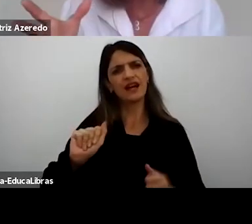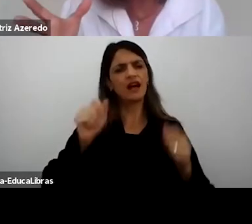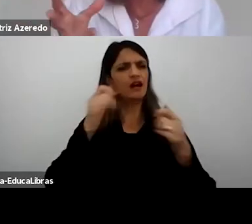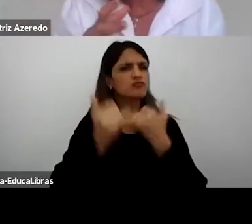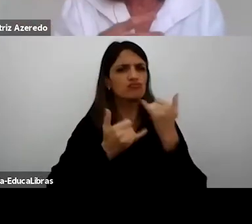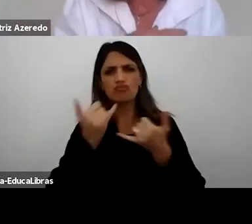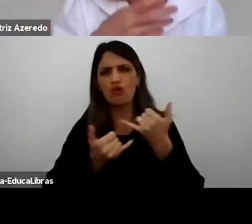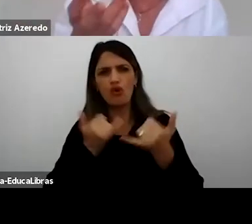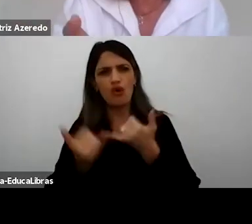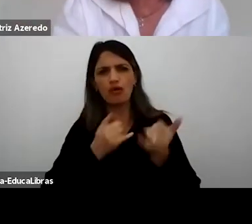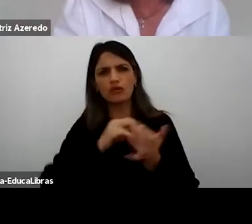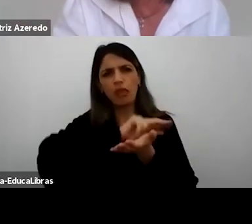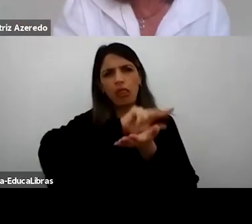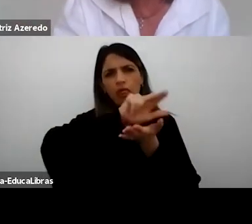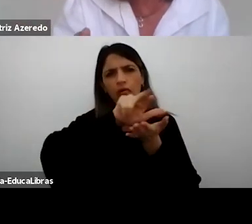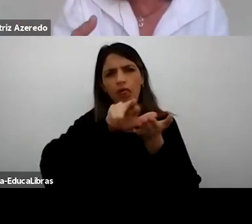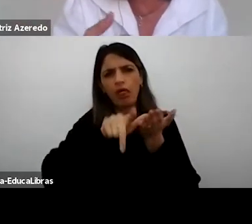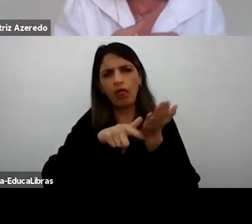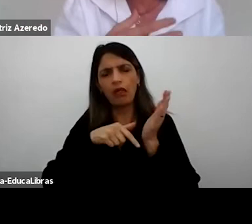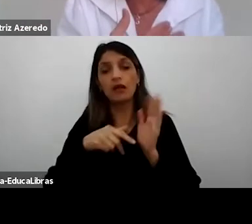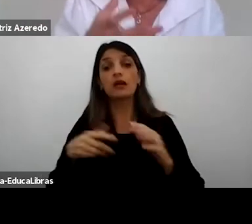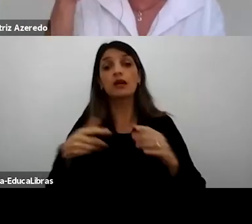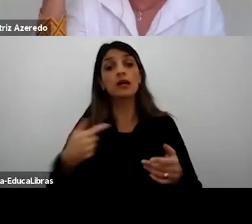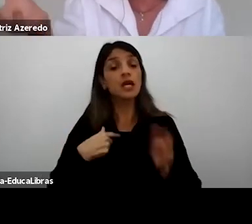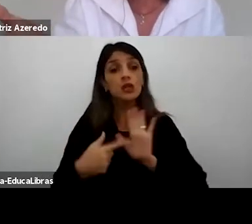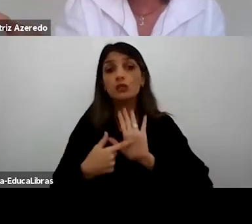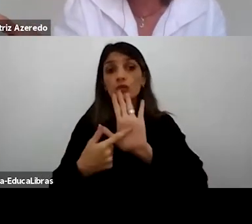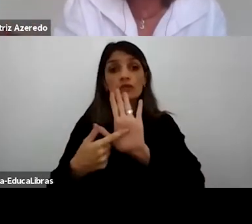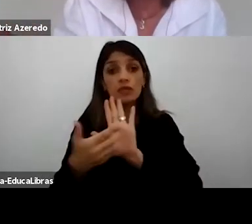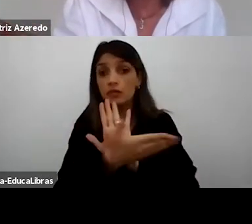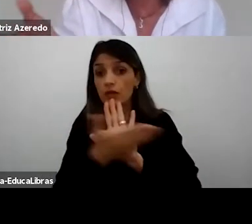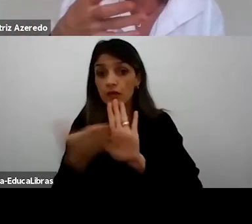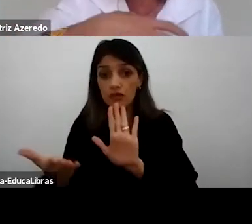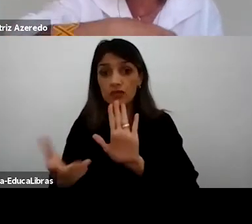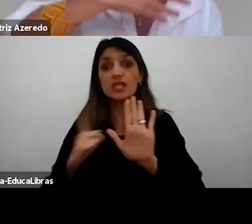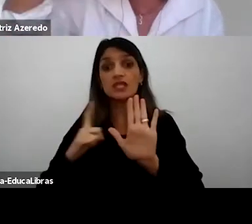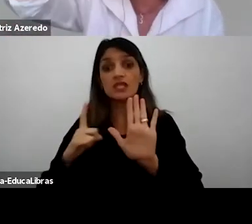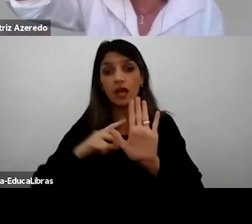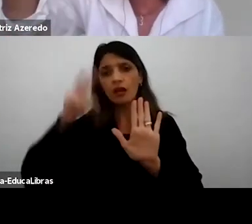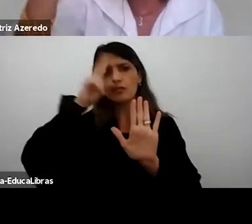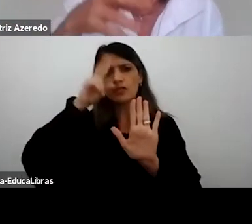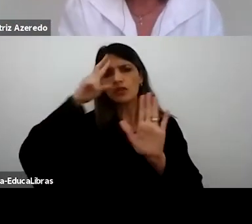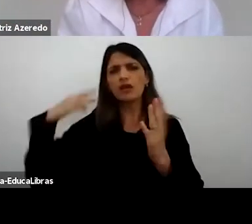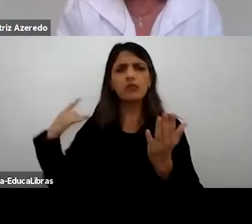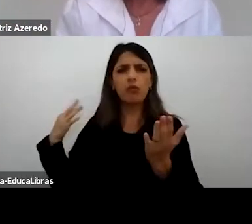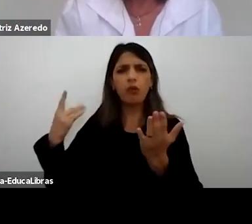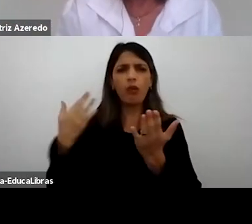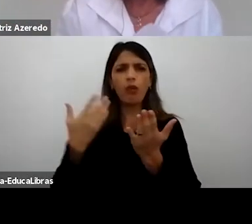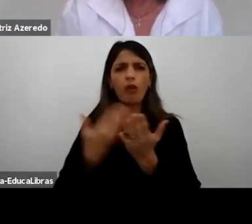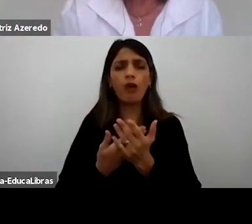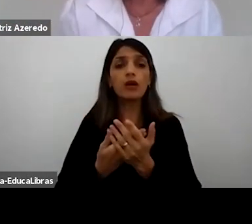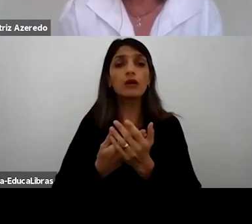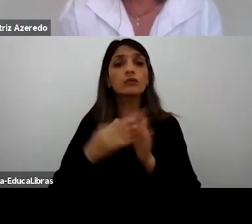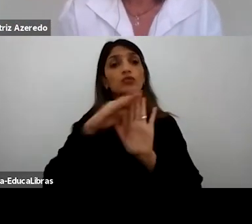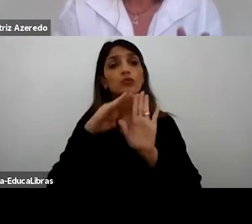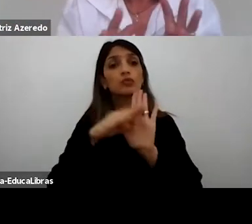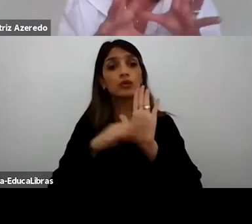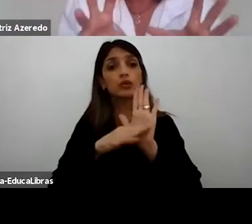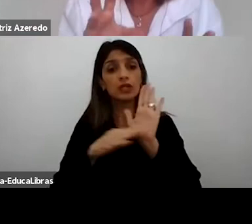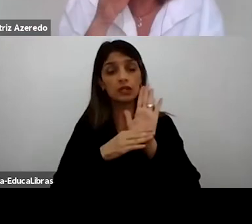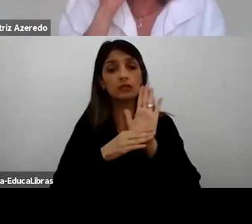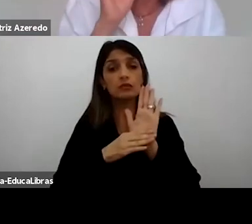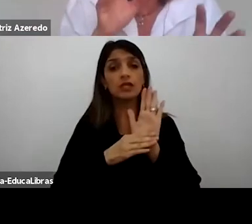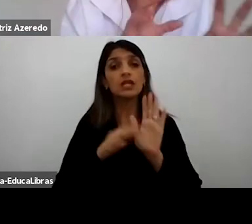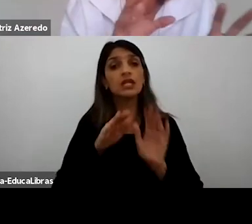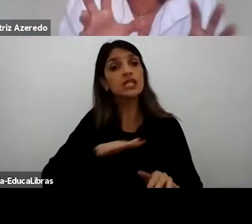um histórico. Eu estou colocando isso na mesa, na linha de, olha, tem aí uma história, né? Uma história que pode ajudar a olhar para frente. E